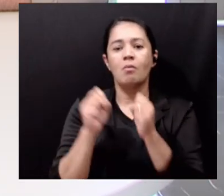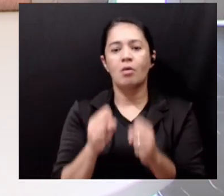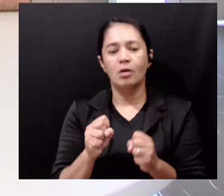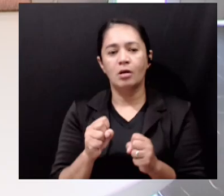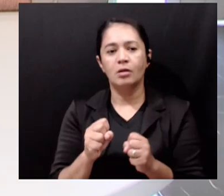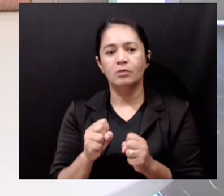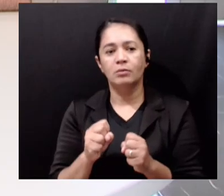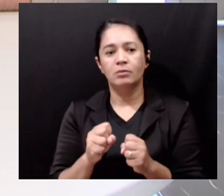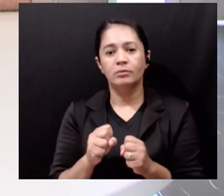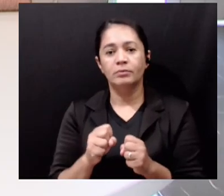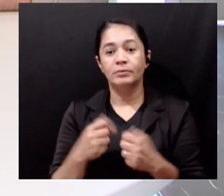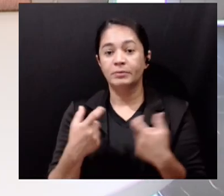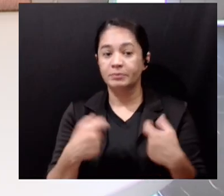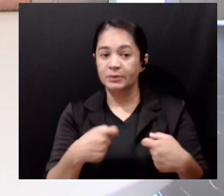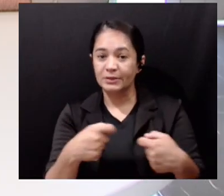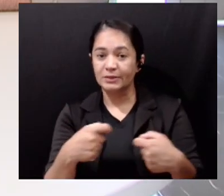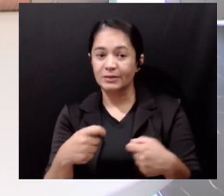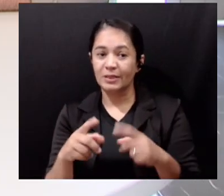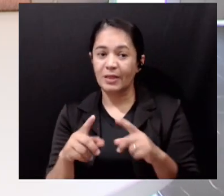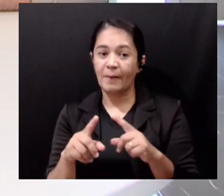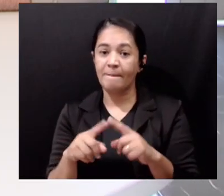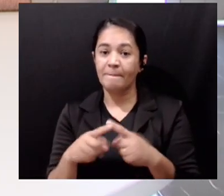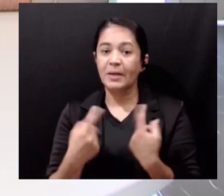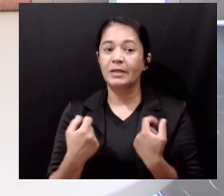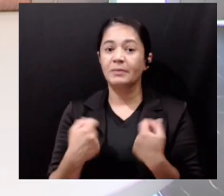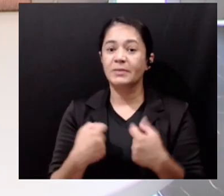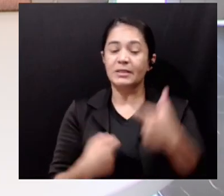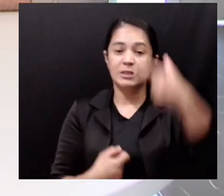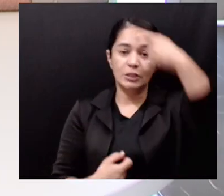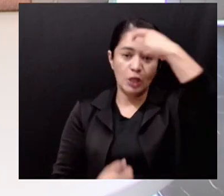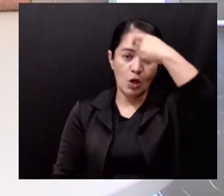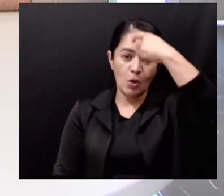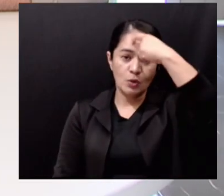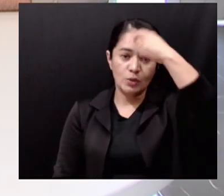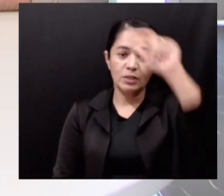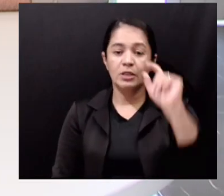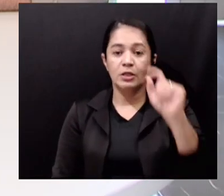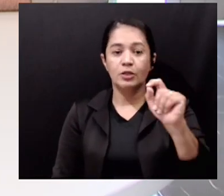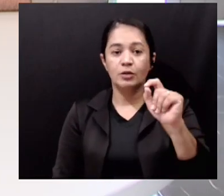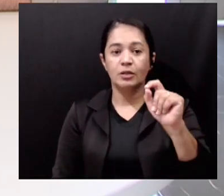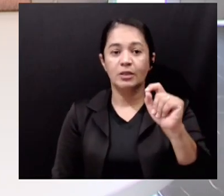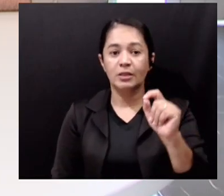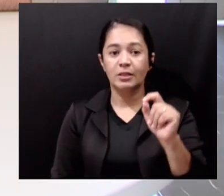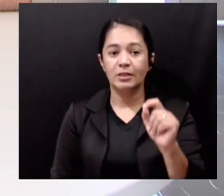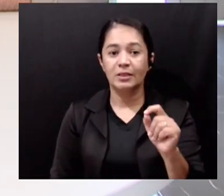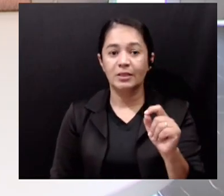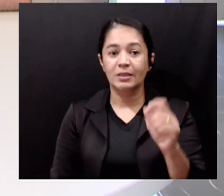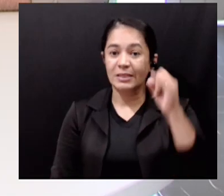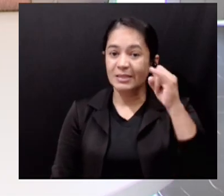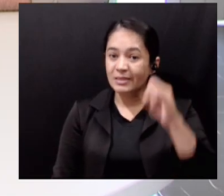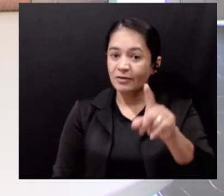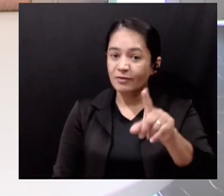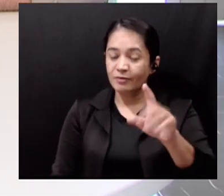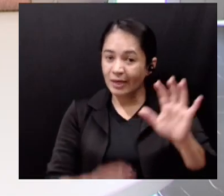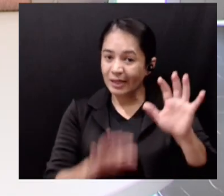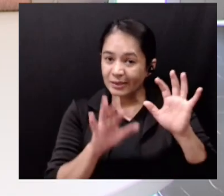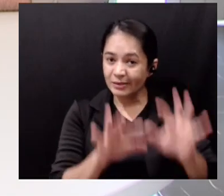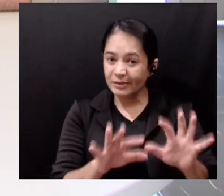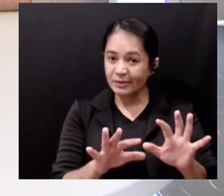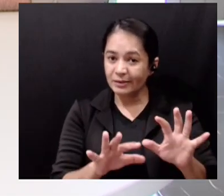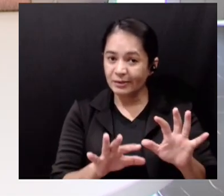Agora, a pessoa tem que também ter consciência de que, de fato, aquela modalidade de conta vai